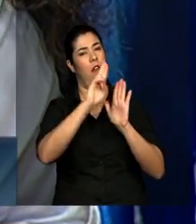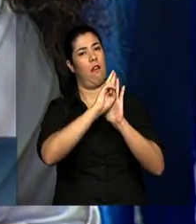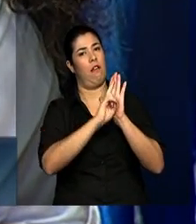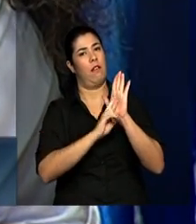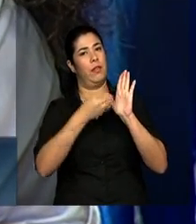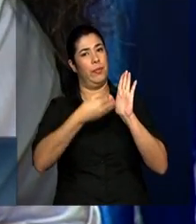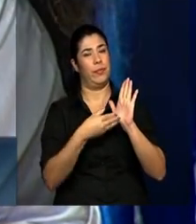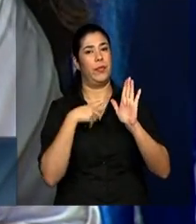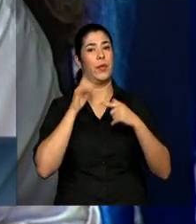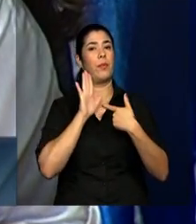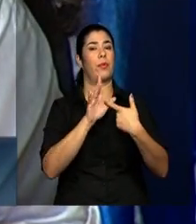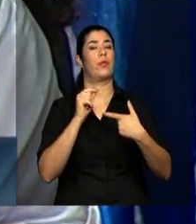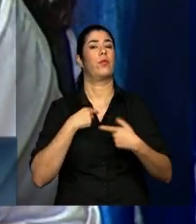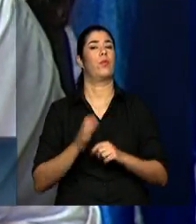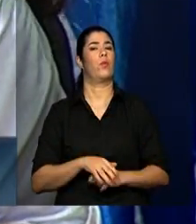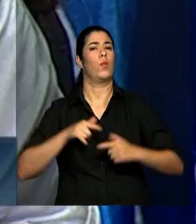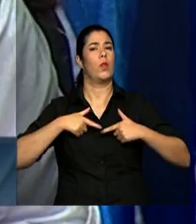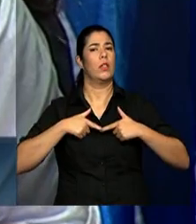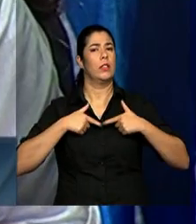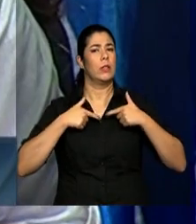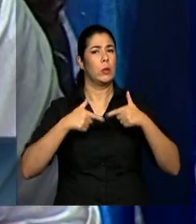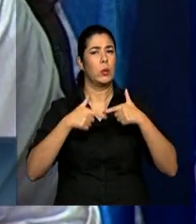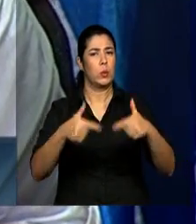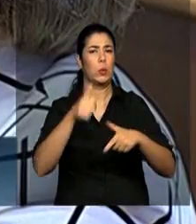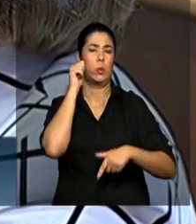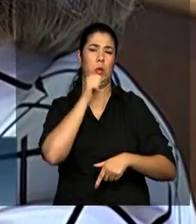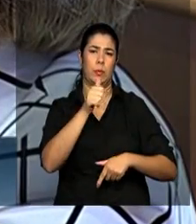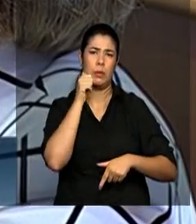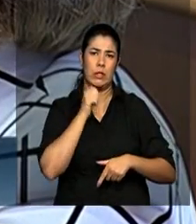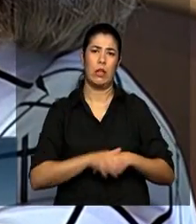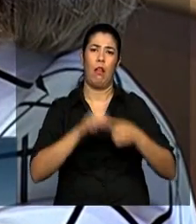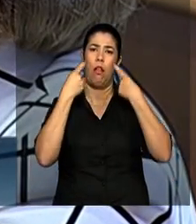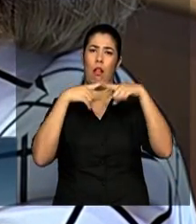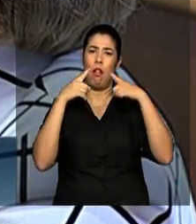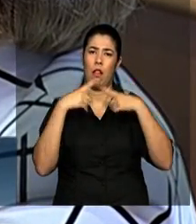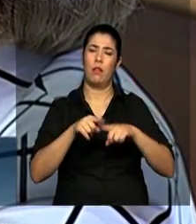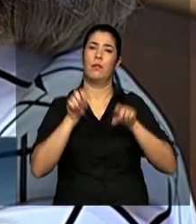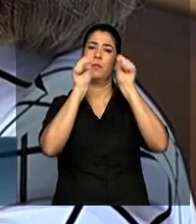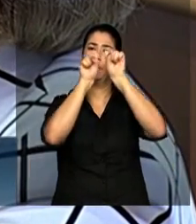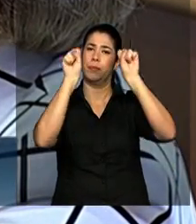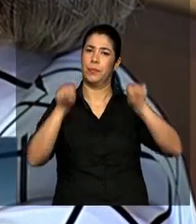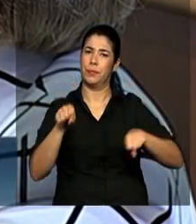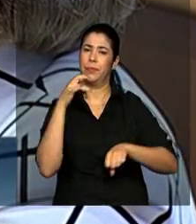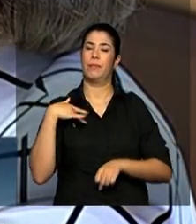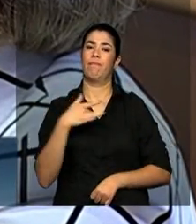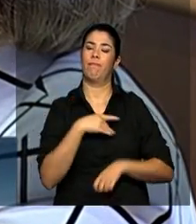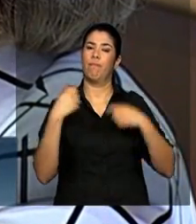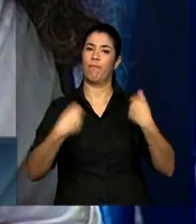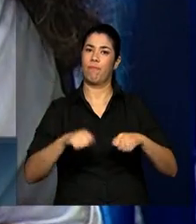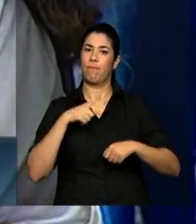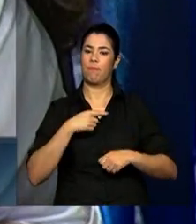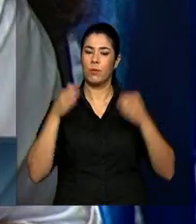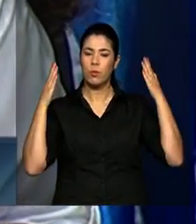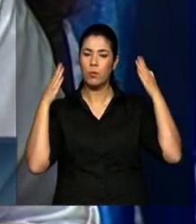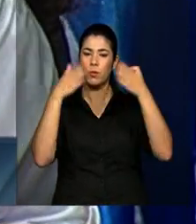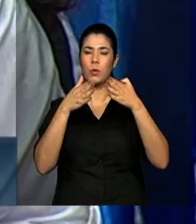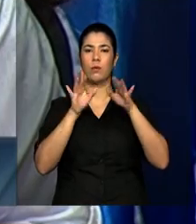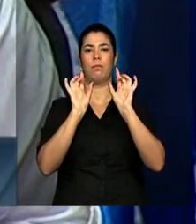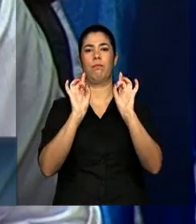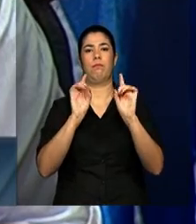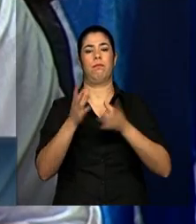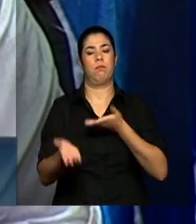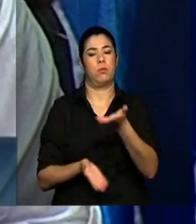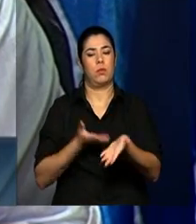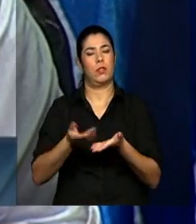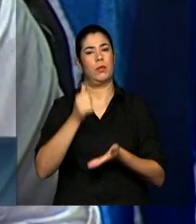as oficinas, essa reivindicação muito clara de que o sistema de saúde precisava fazer esse olhar e esse atendimento. E, principalmente,